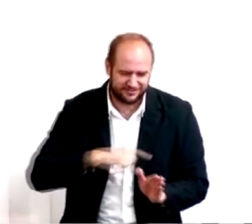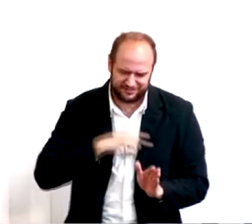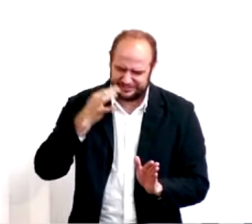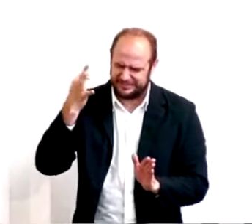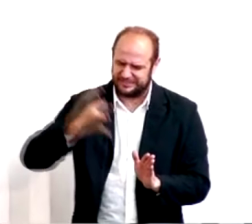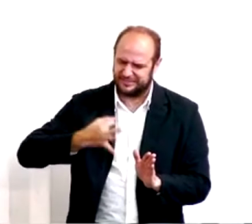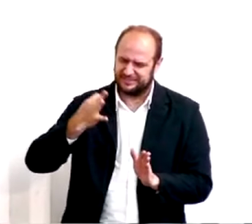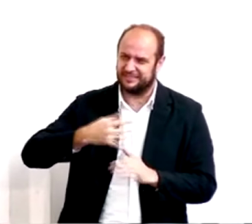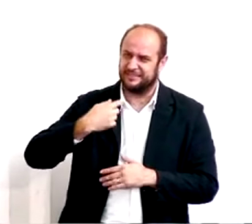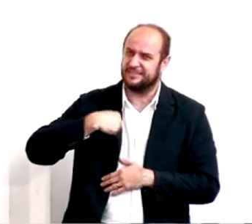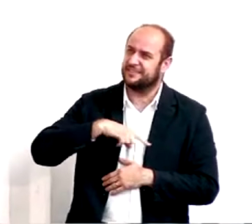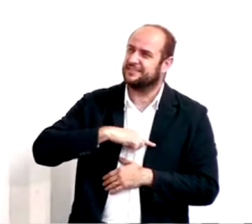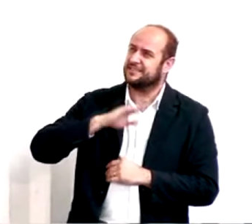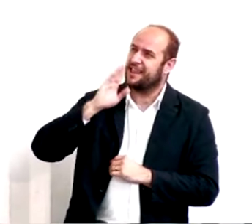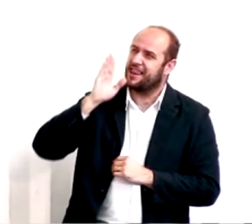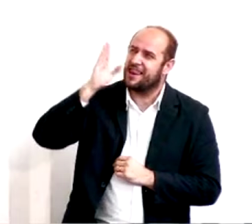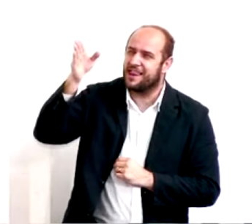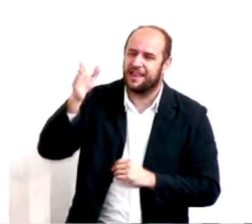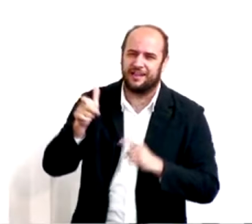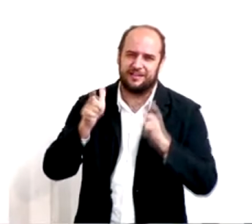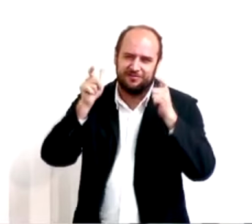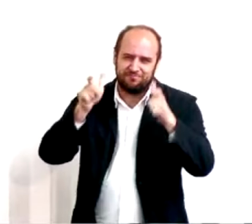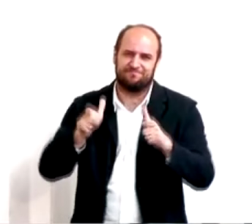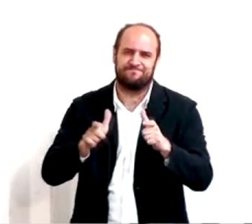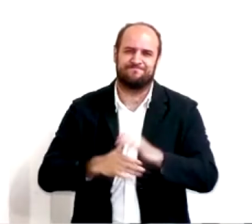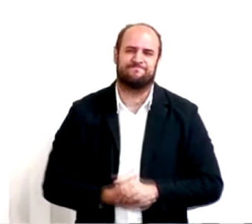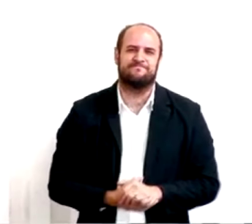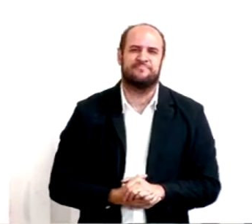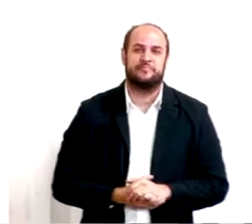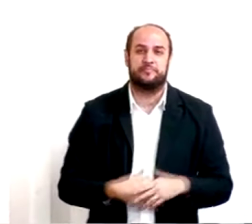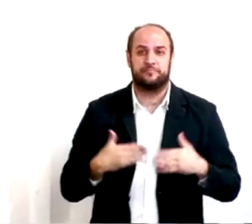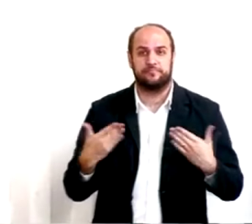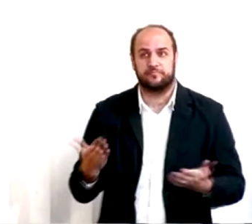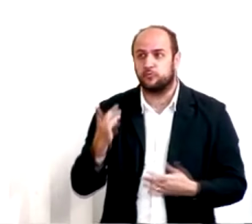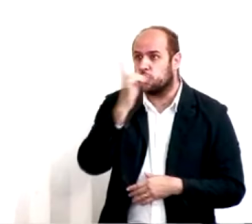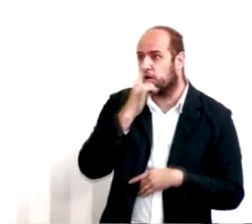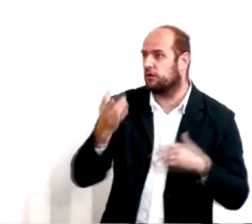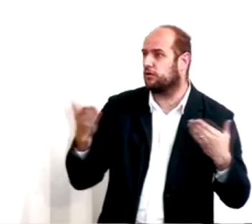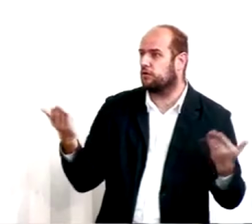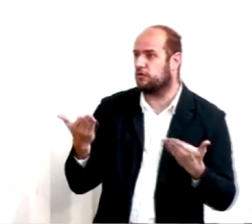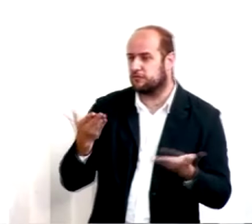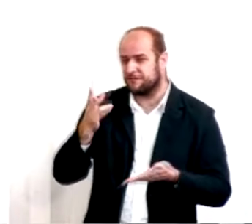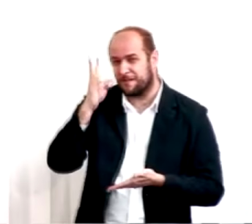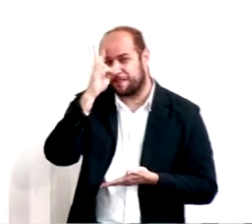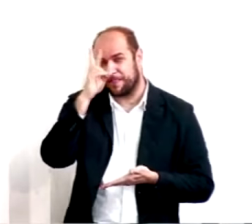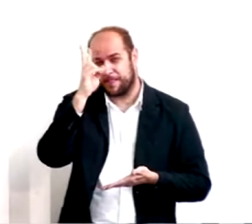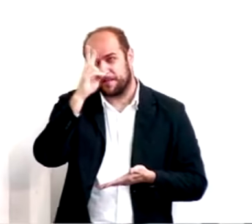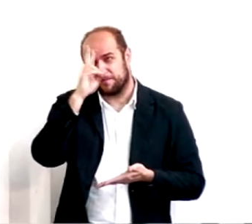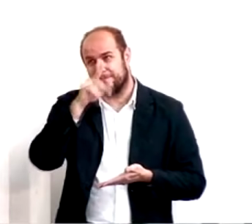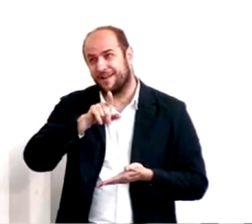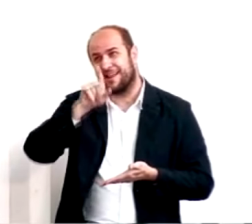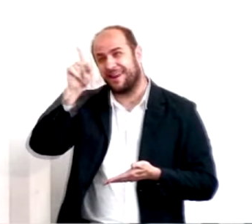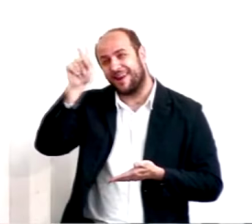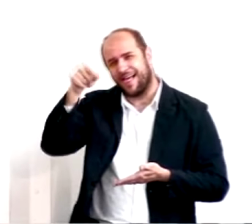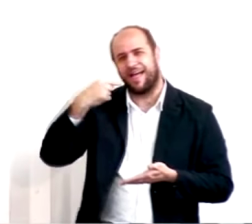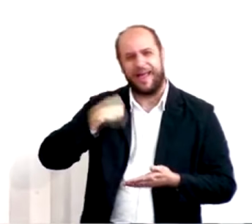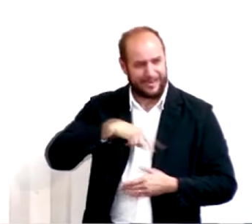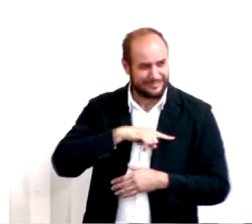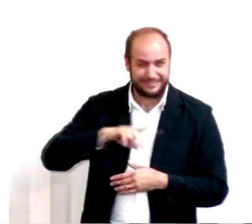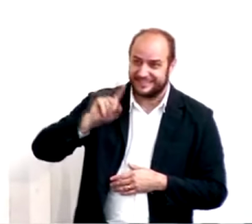lá naquele lugar prometido e Então domingo como hoje será lembrado lá quando nós estivermos